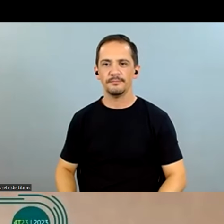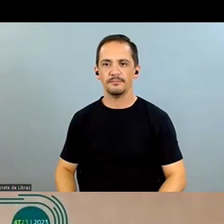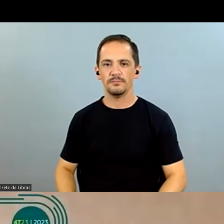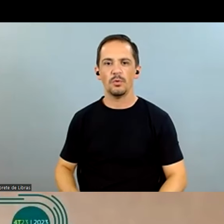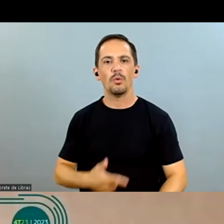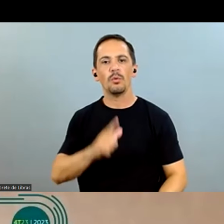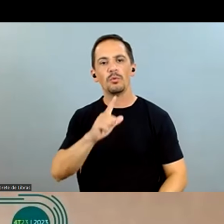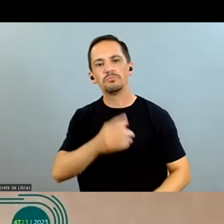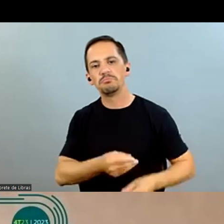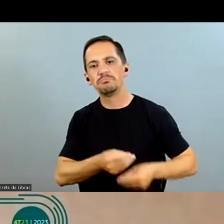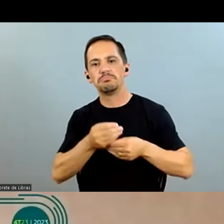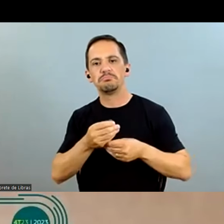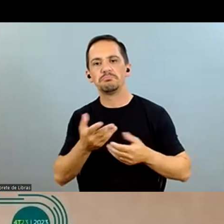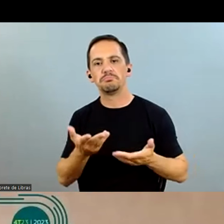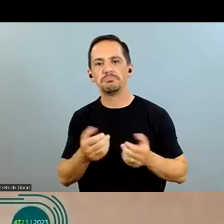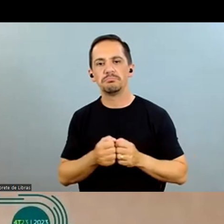Lindomar